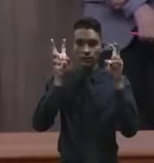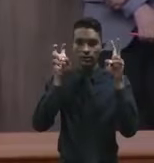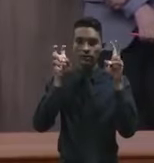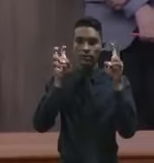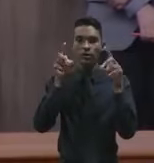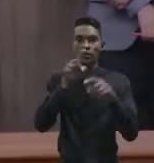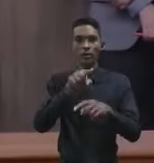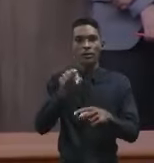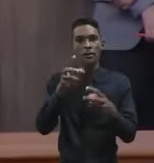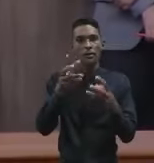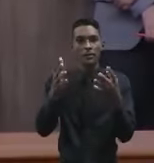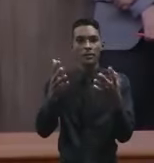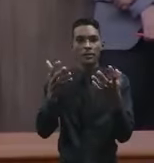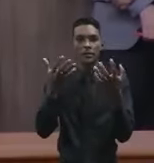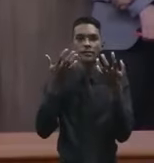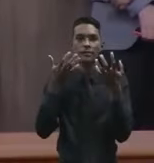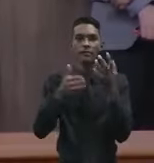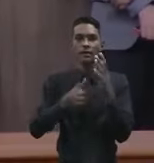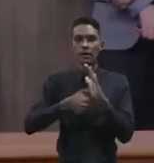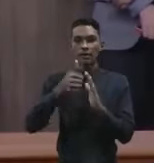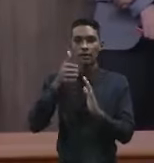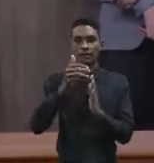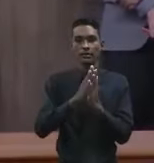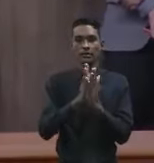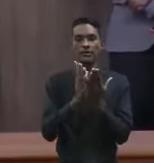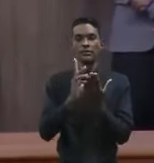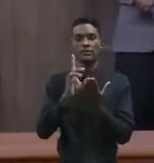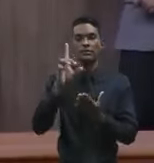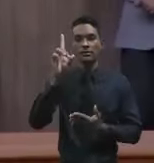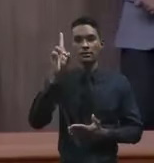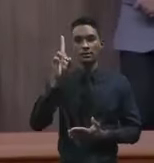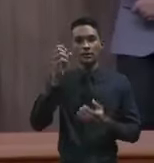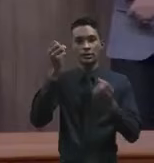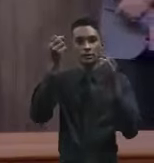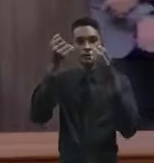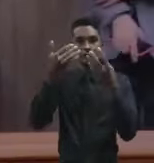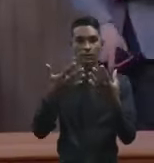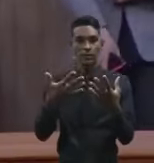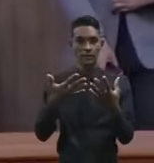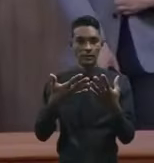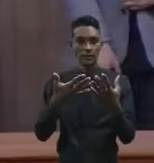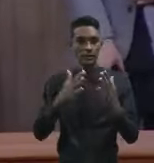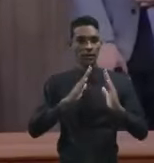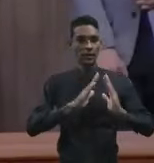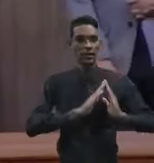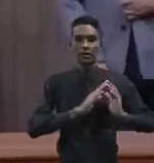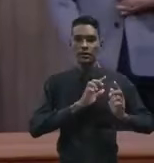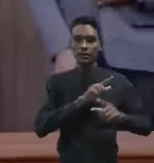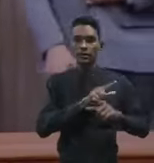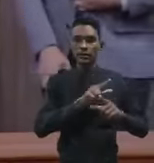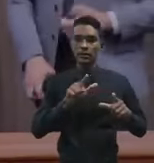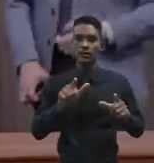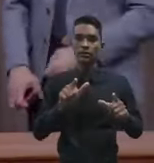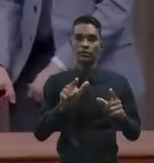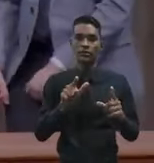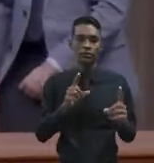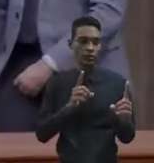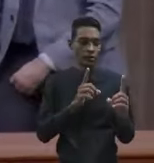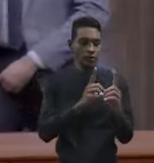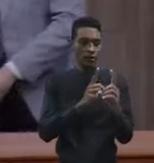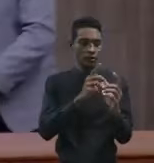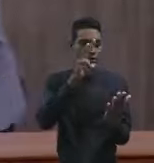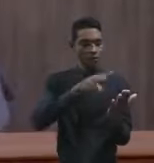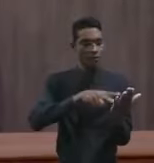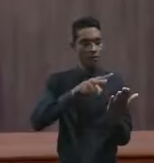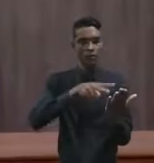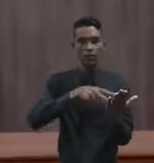primeira vez que a Bíblia fala de casa vazia está em Gênesis 1:2. O universo